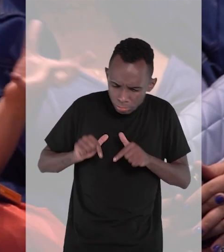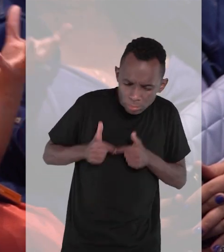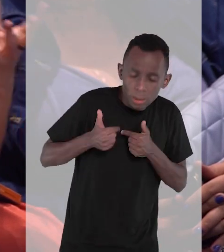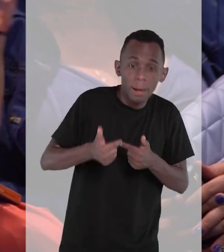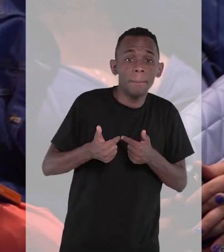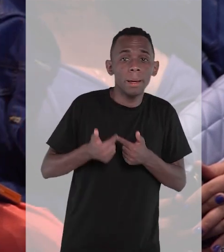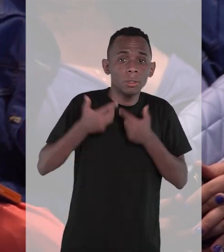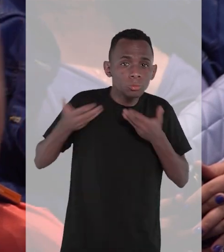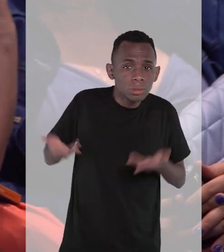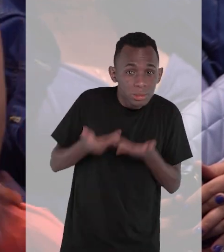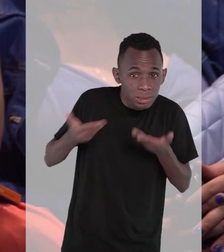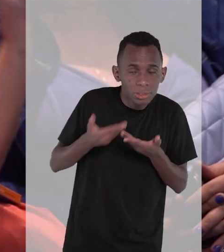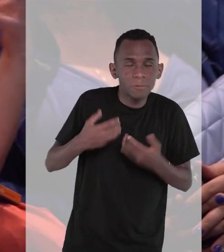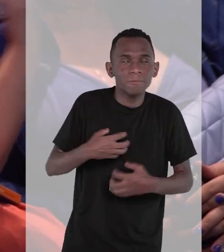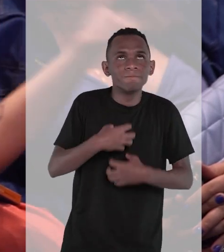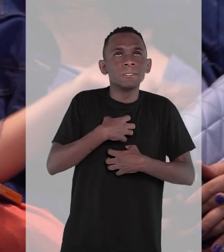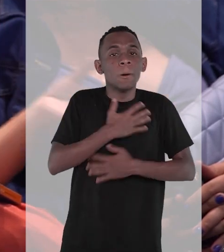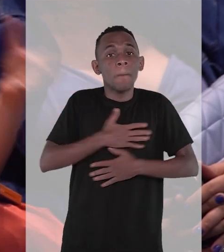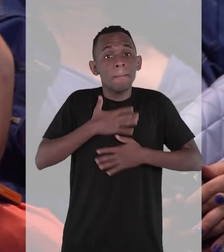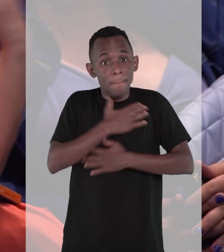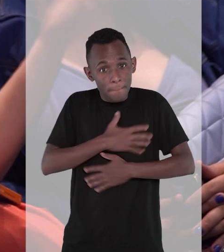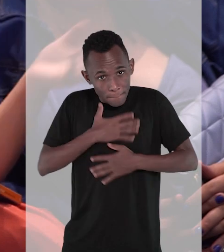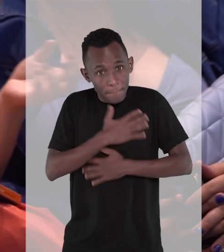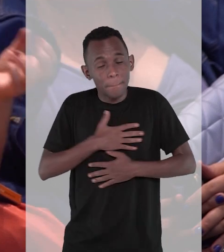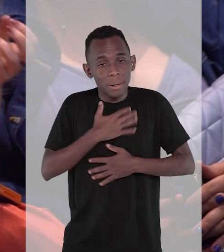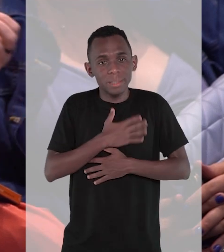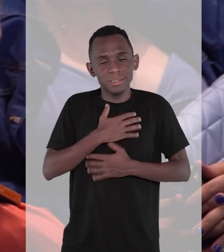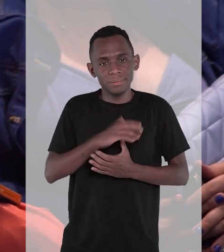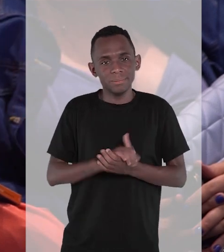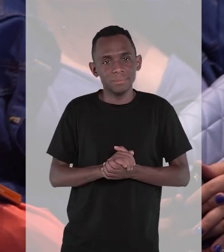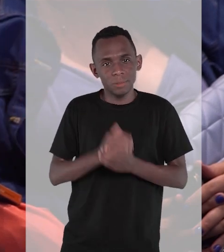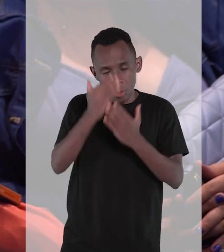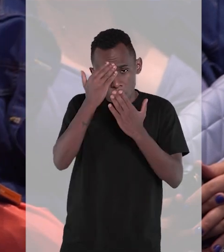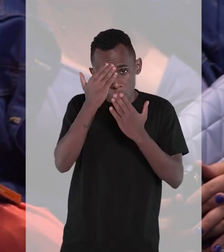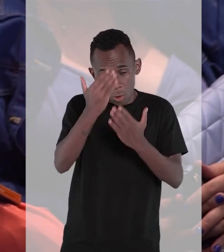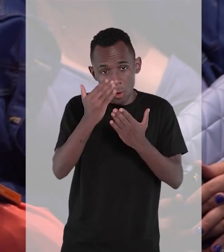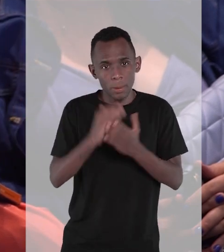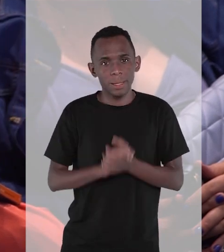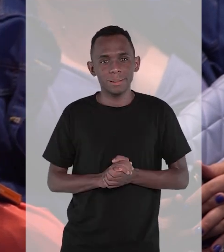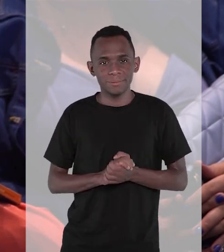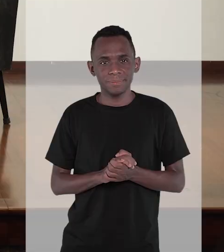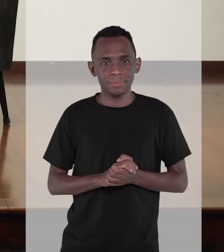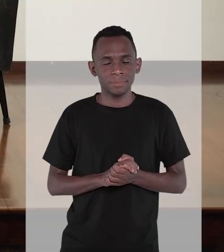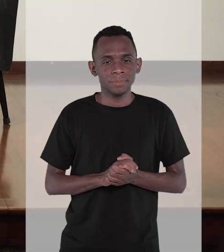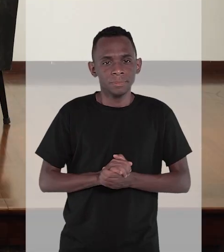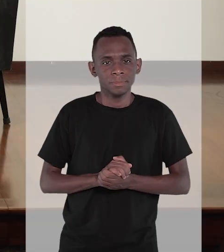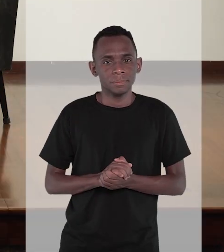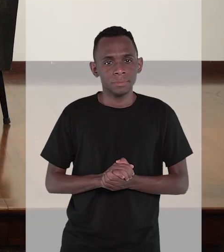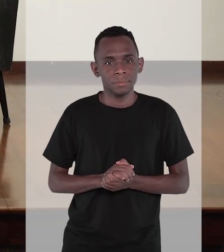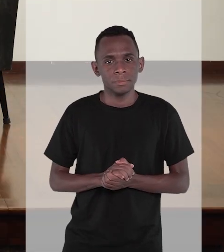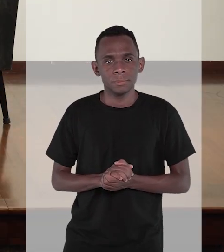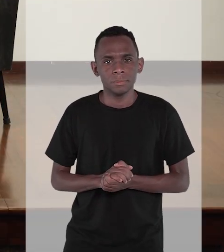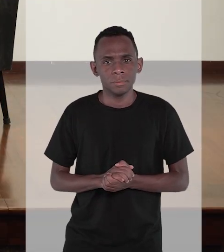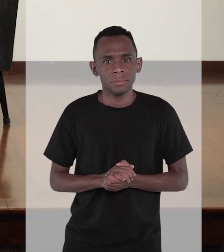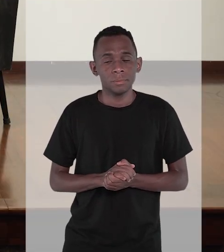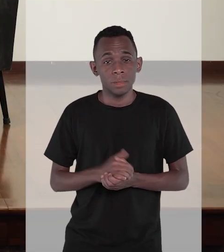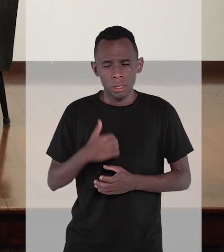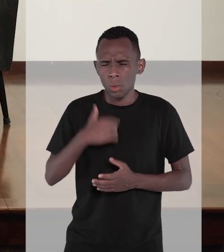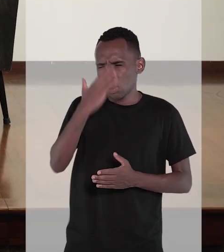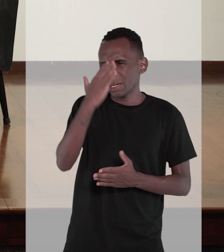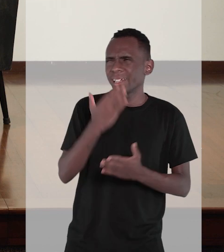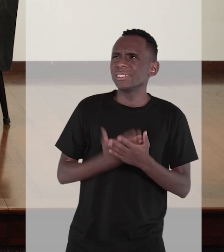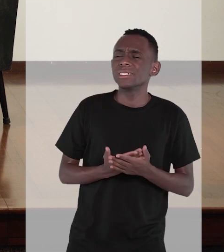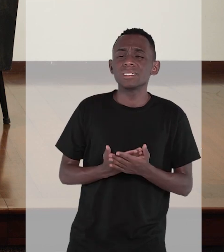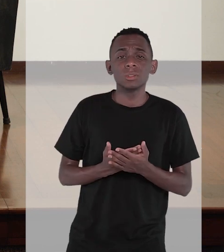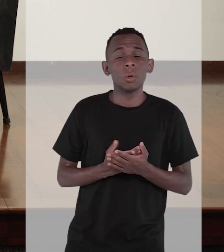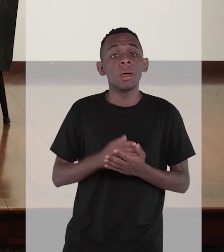iniciativa sua nesse sentido seria um grande prazer e um privilégio de poder ter acesso. Obrigada, Michele. Muito obrigado. Então, eu acho que... Eu penso